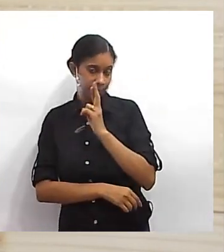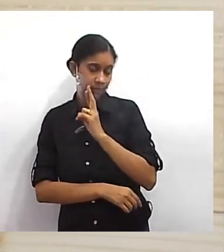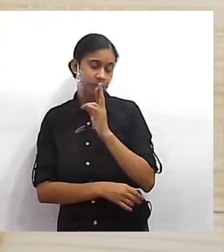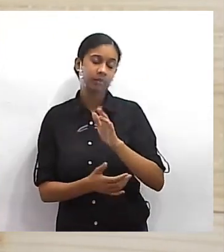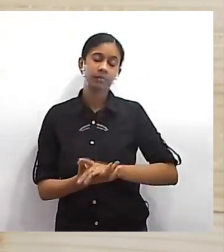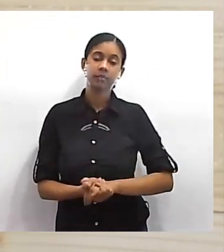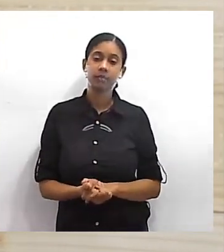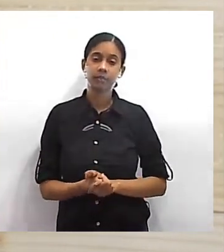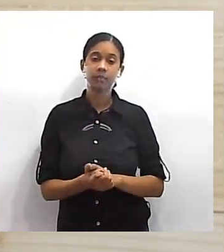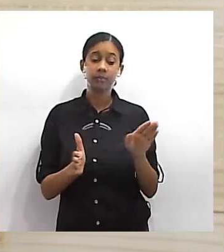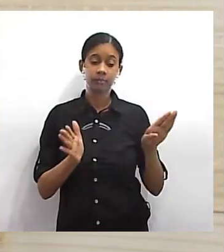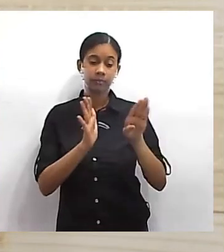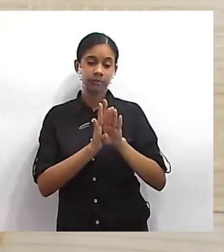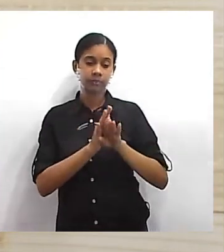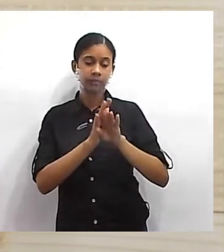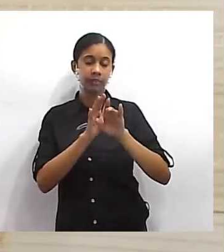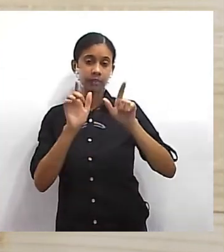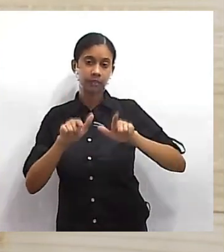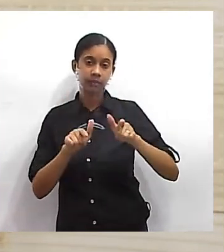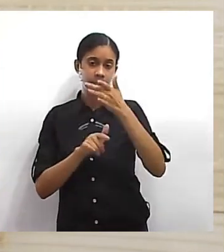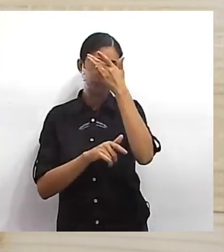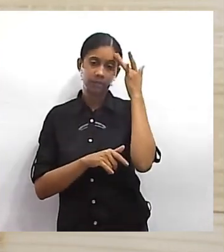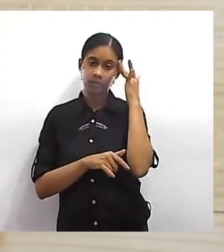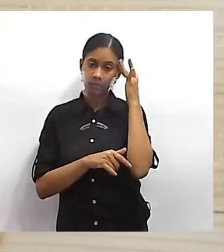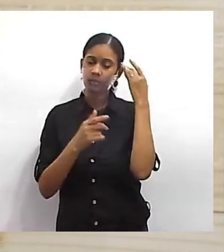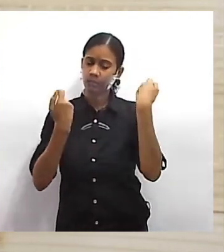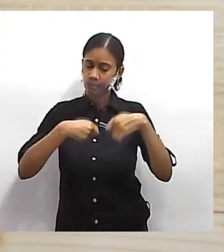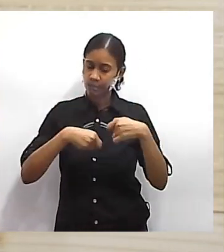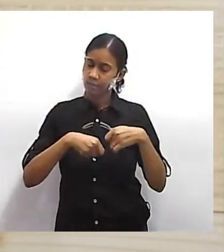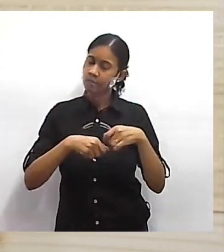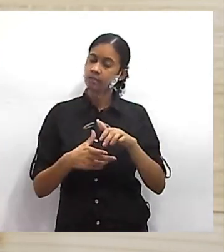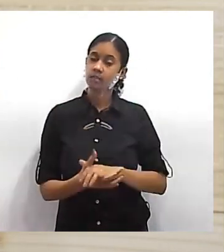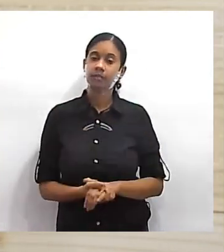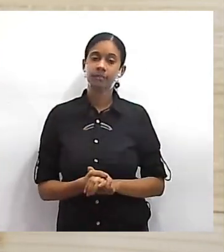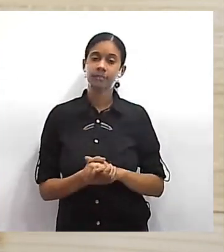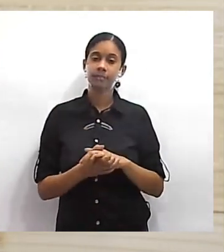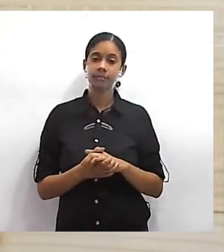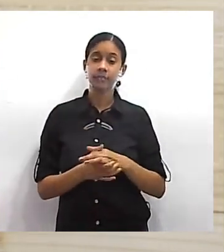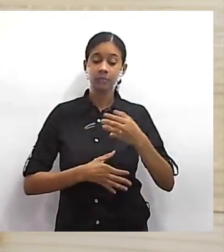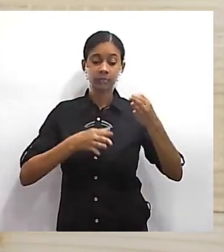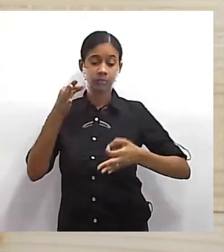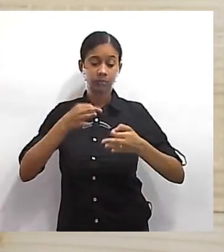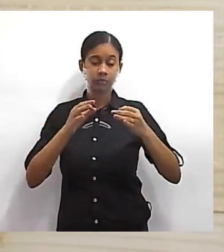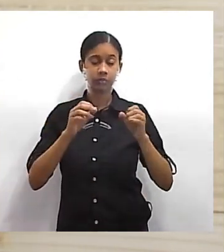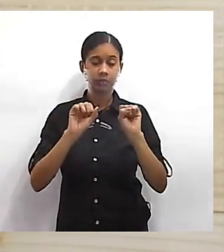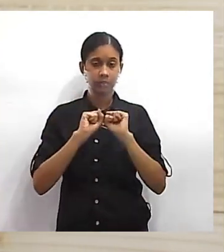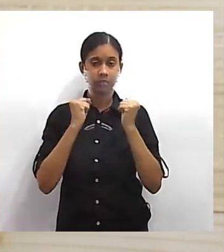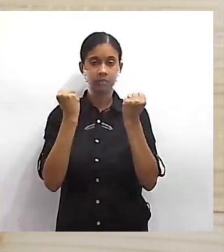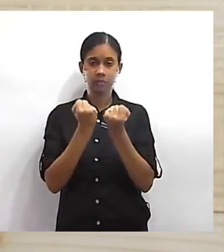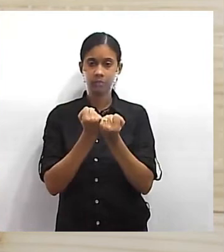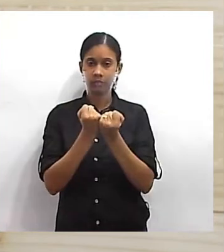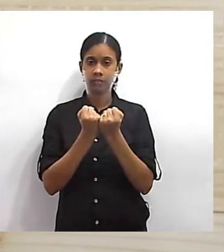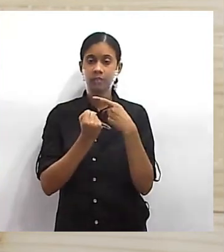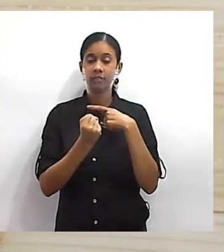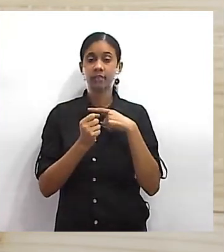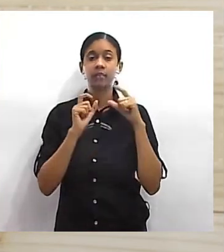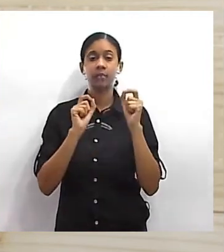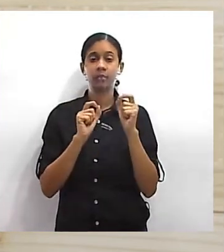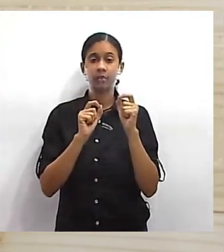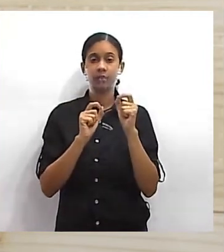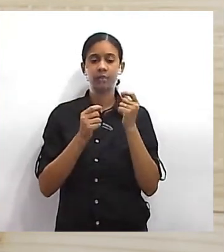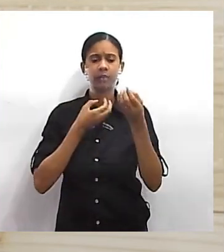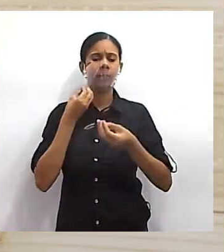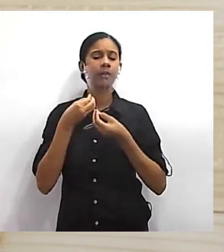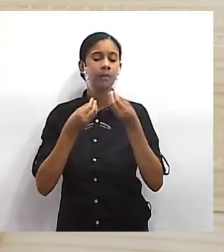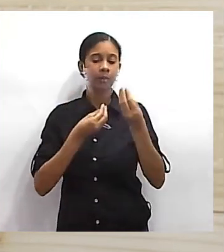realmente precisam. Dessa forma, a ideia de justiça social passa também pela garantia de qualidade de vida a